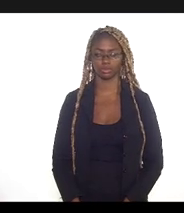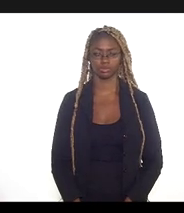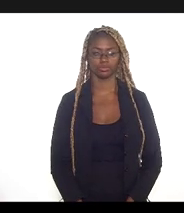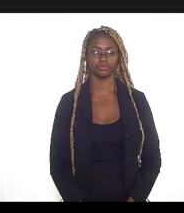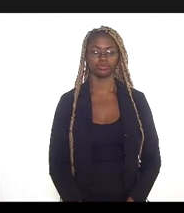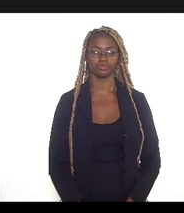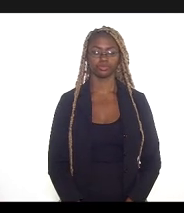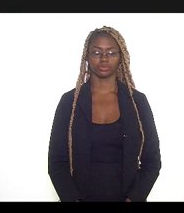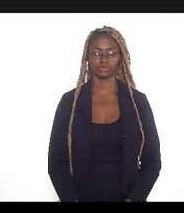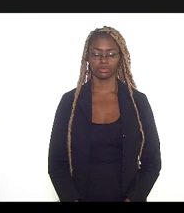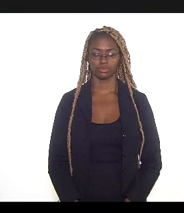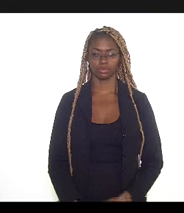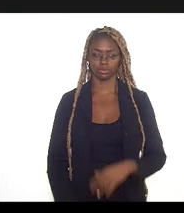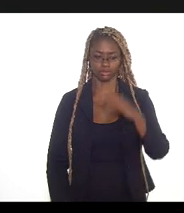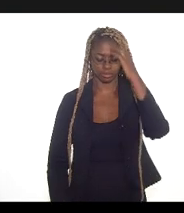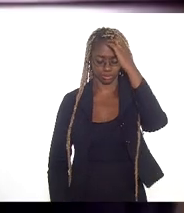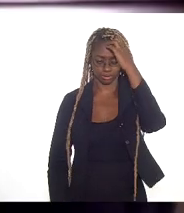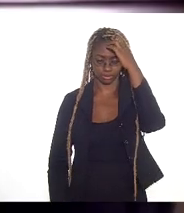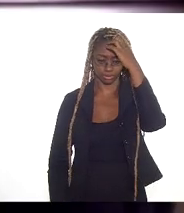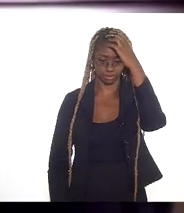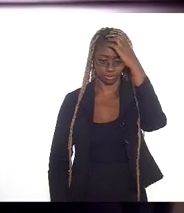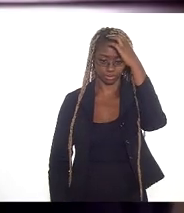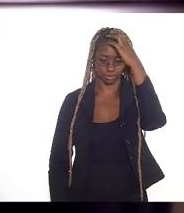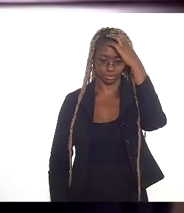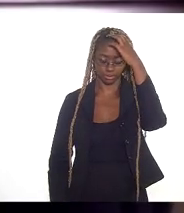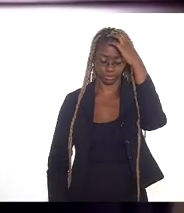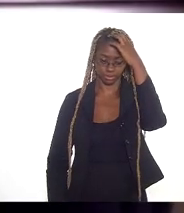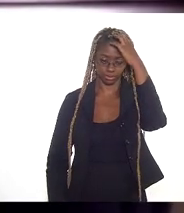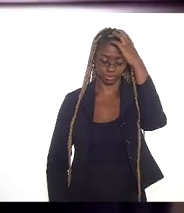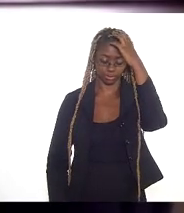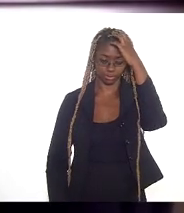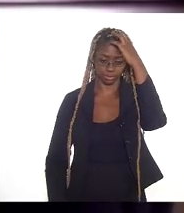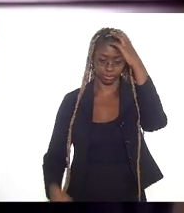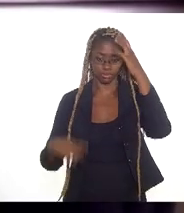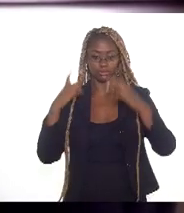Alexandre Kinoplock, não. Deputado Anderson Alexandre.